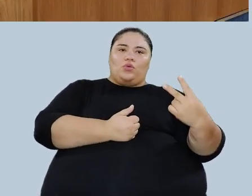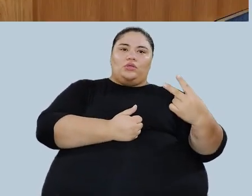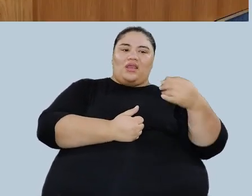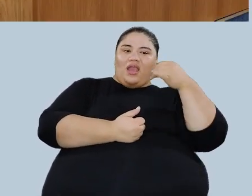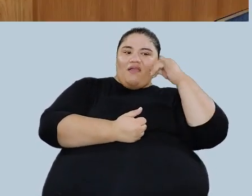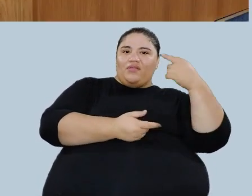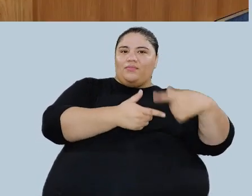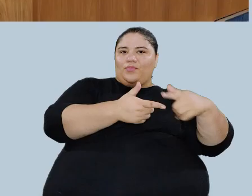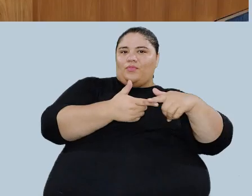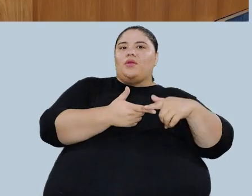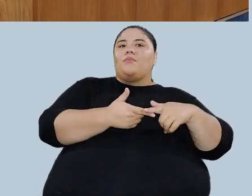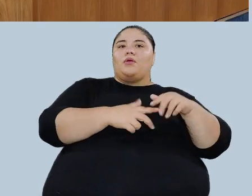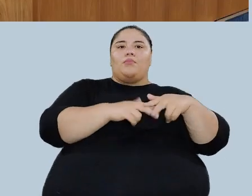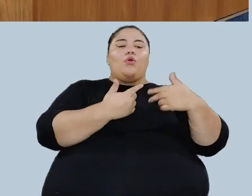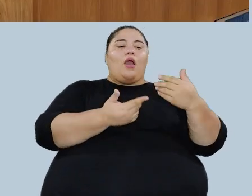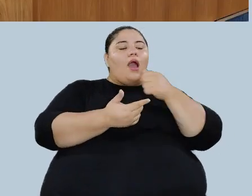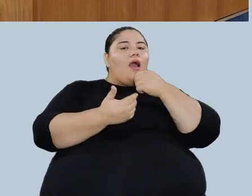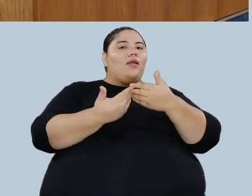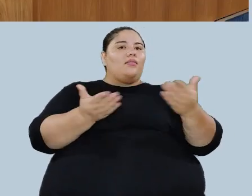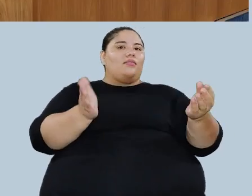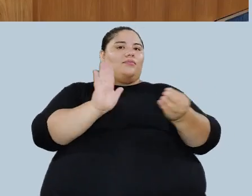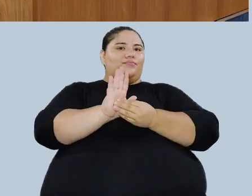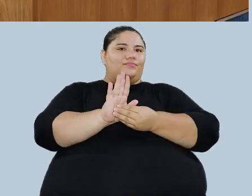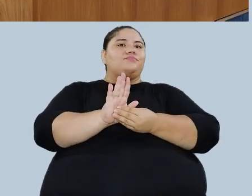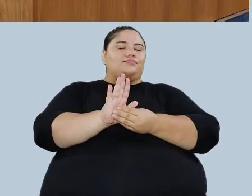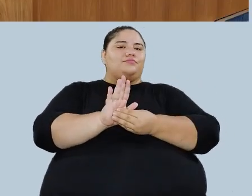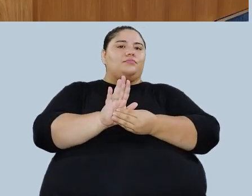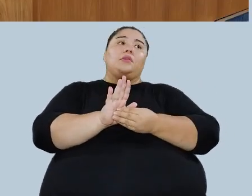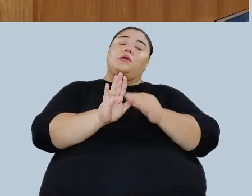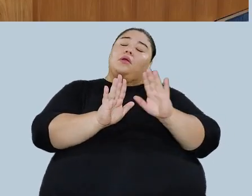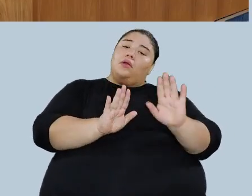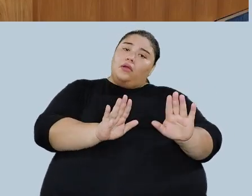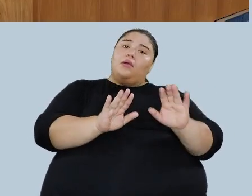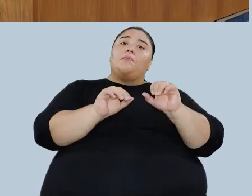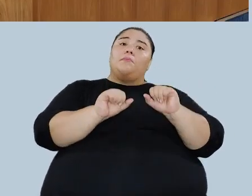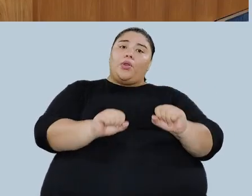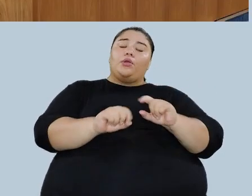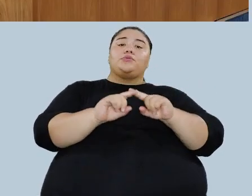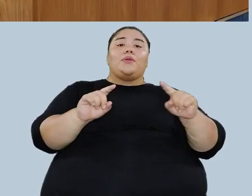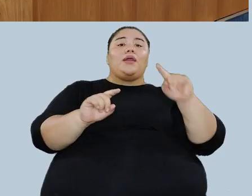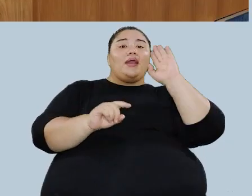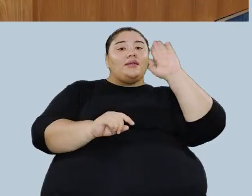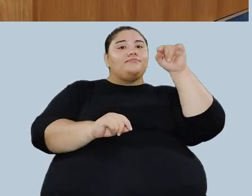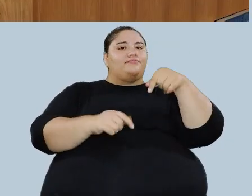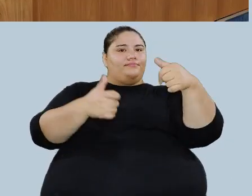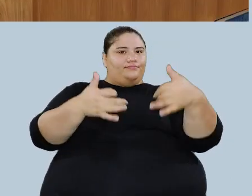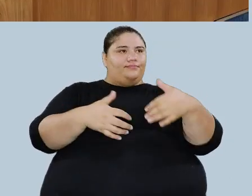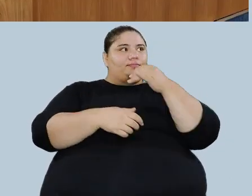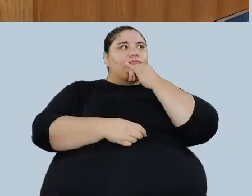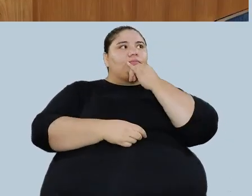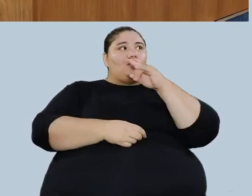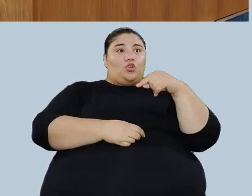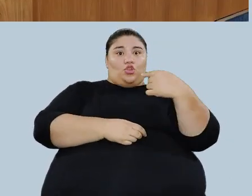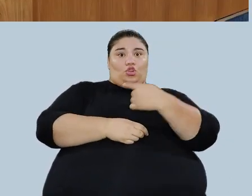evitar discussões em relação ao que está abrangido ou não. Pode estar, mas aí esse é o ponto, né? Quando